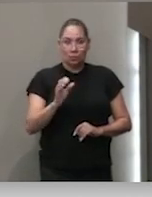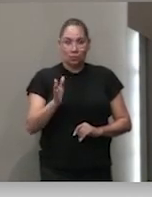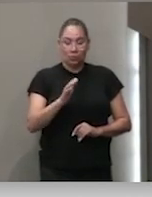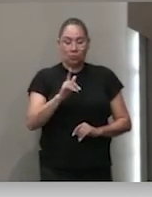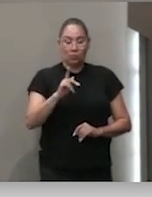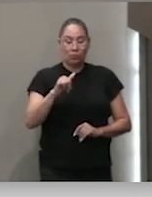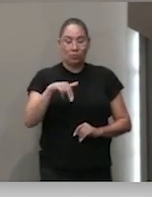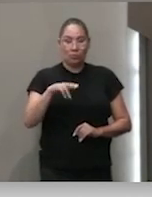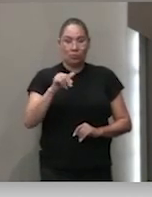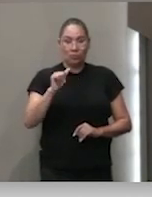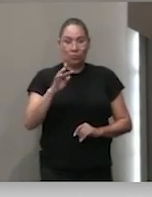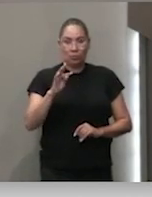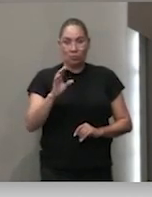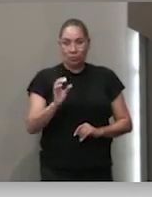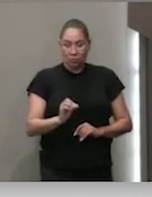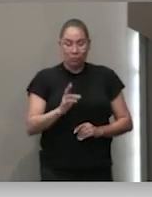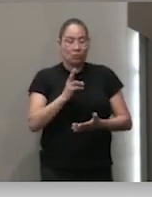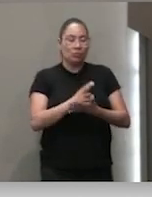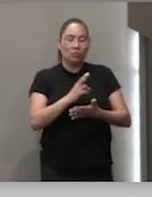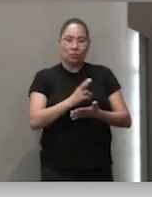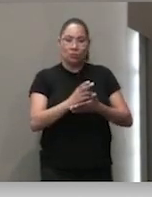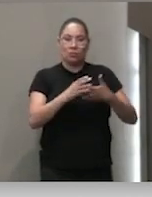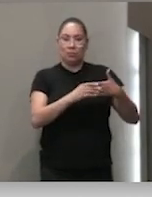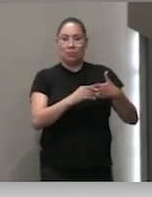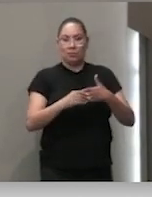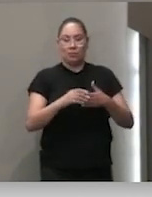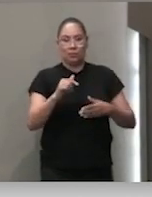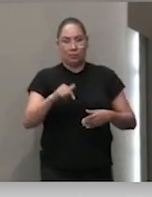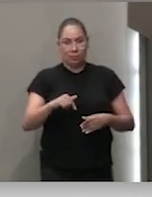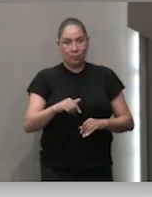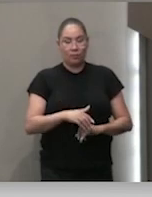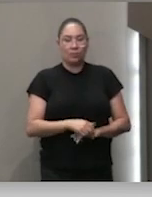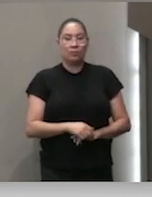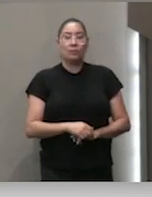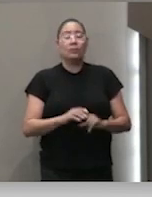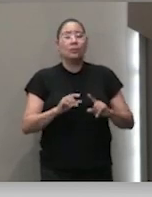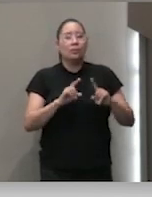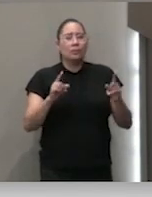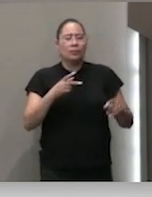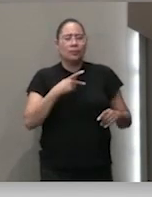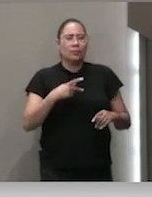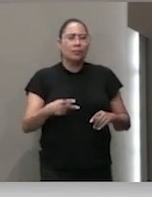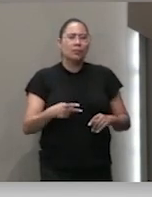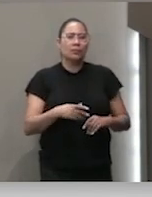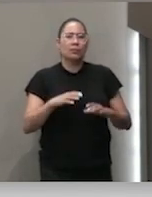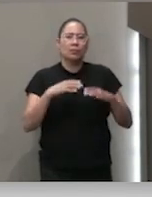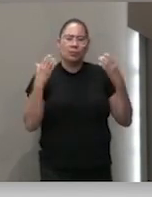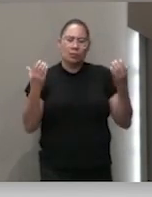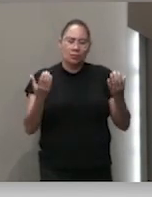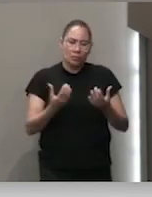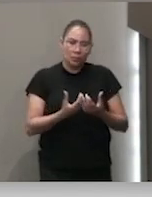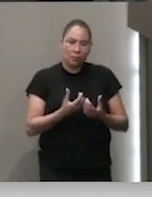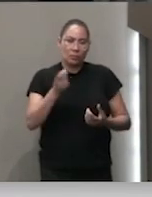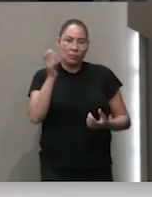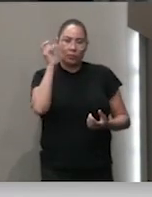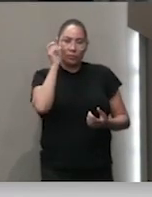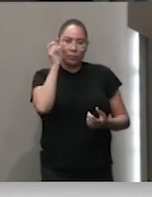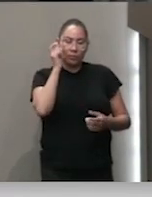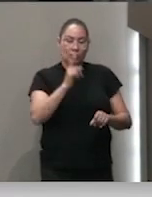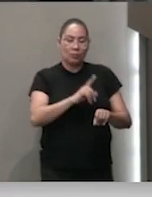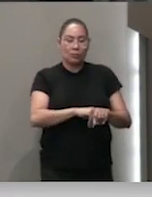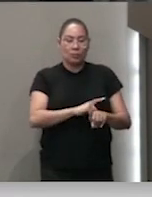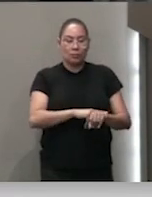sessões plenárias. Mas, senhor presidente, comunidade que nos assiste nesse